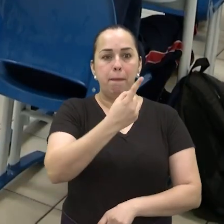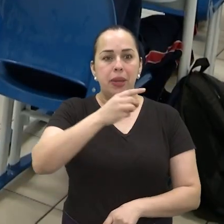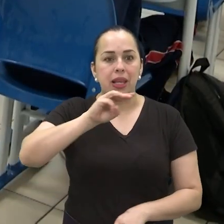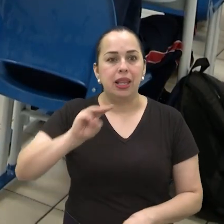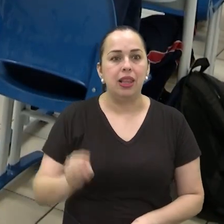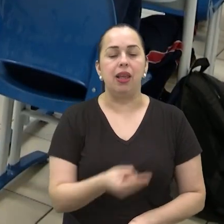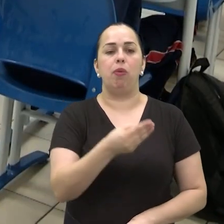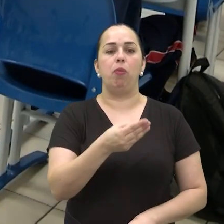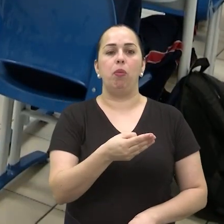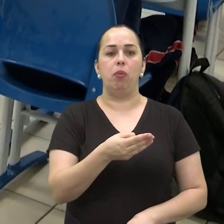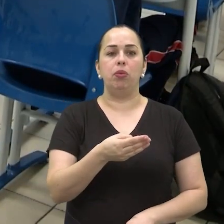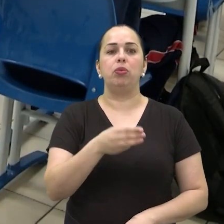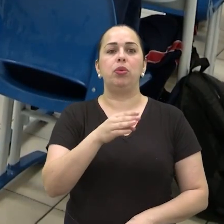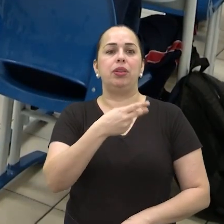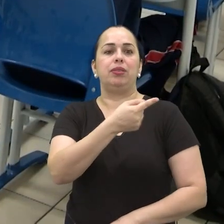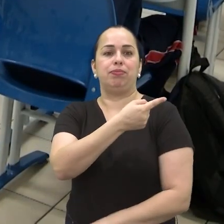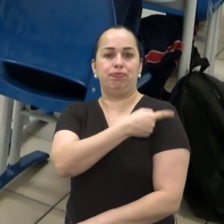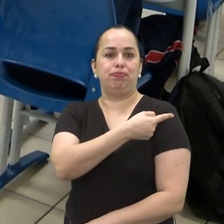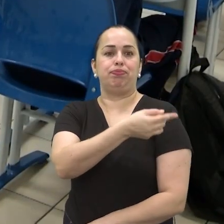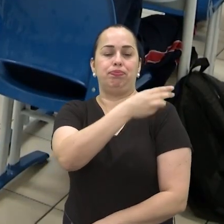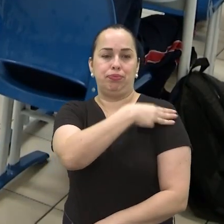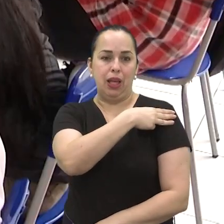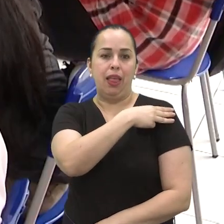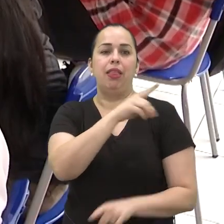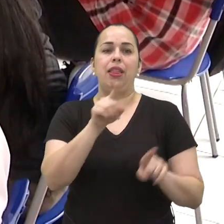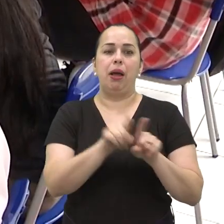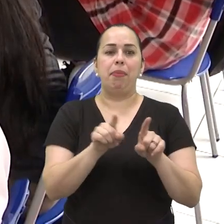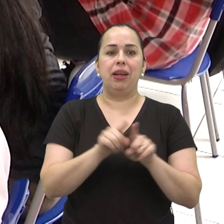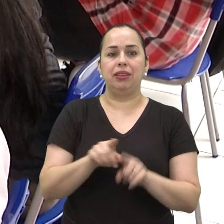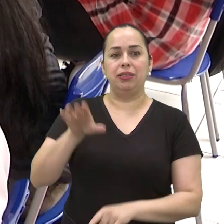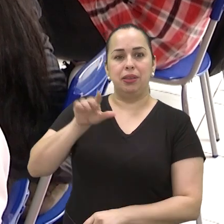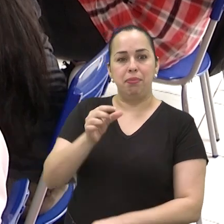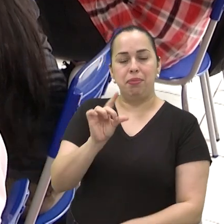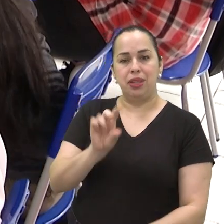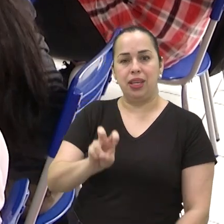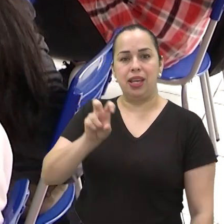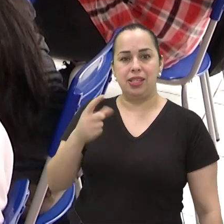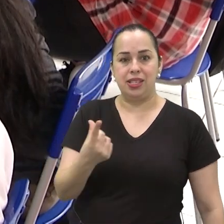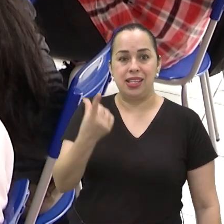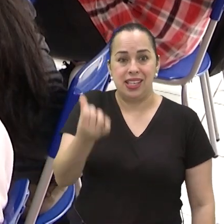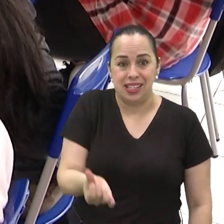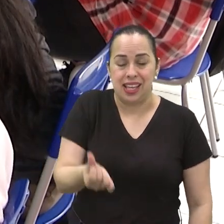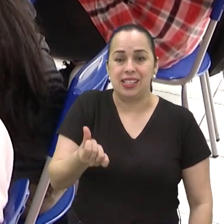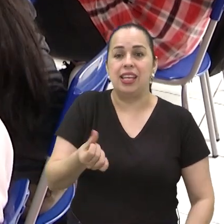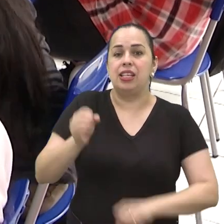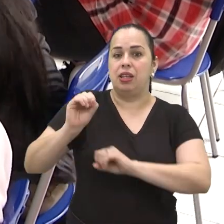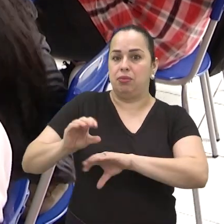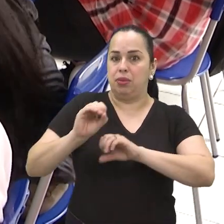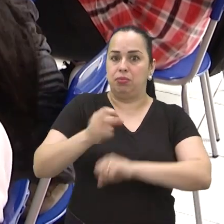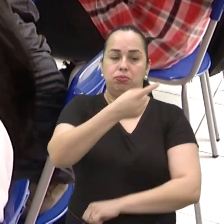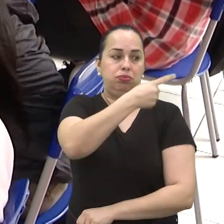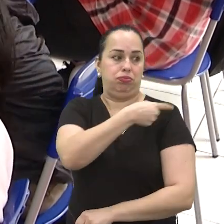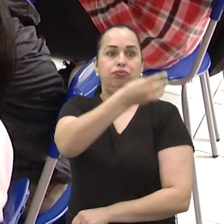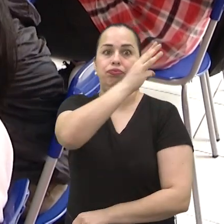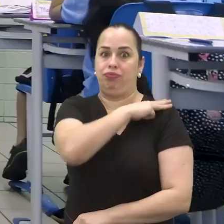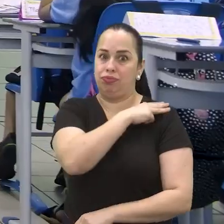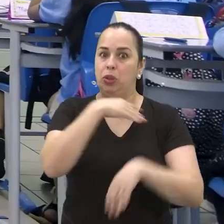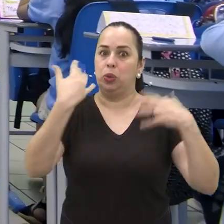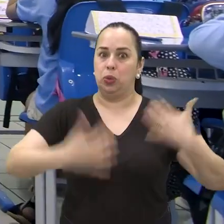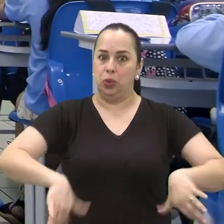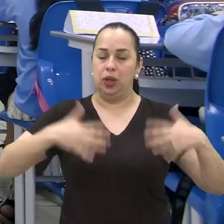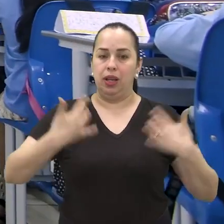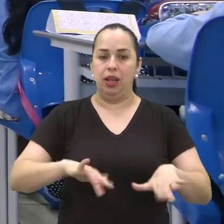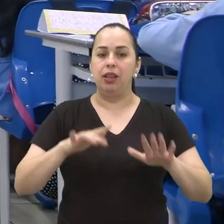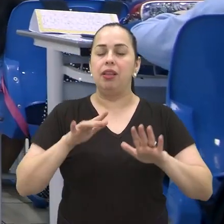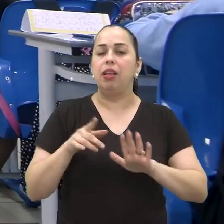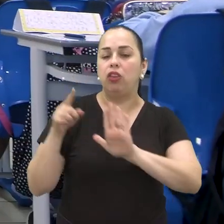1.370.000 professores no ensino fundamental. No ensino médio, são mais de 516 mil educadores.